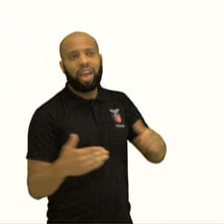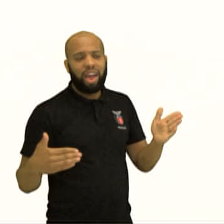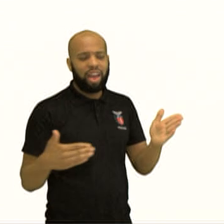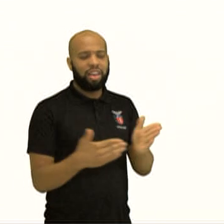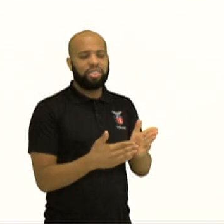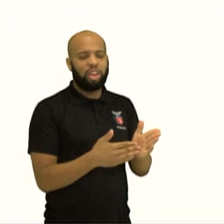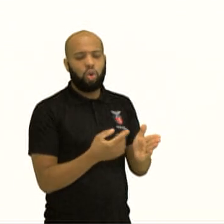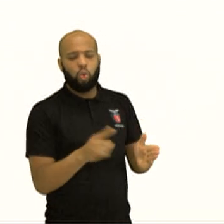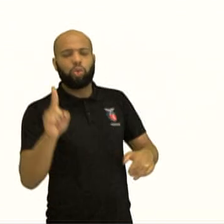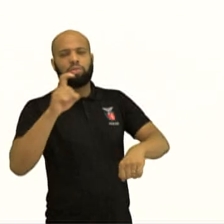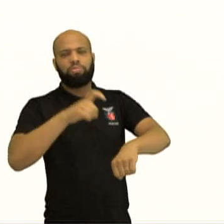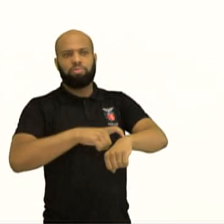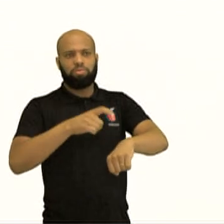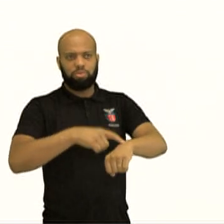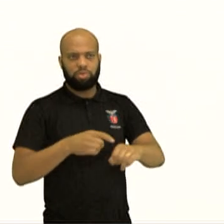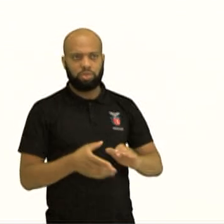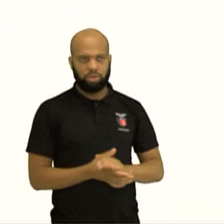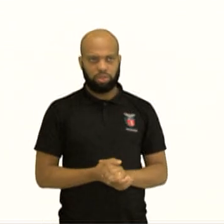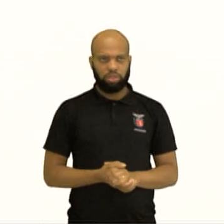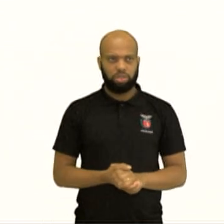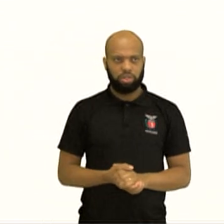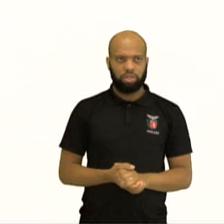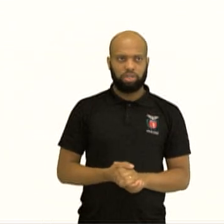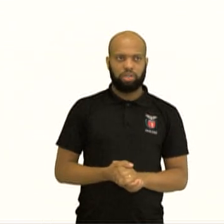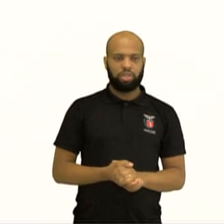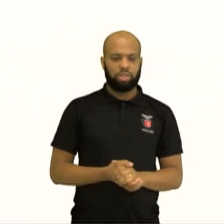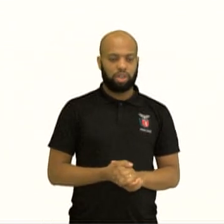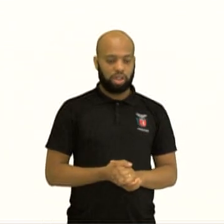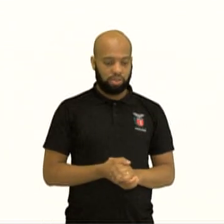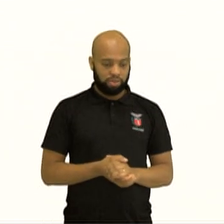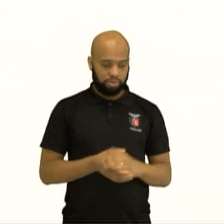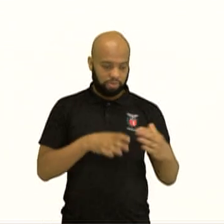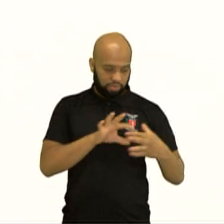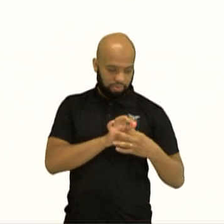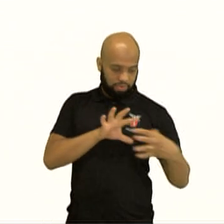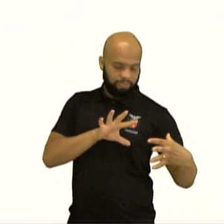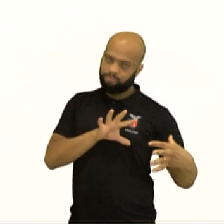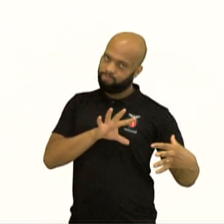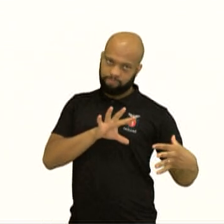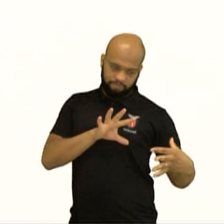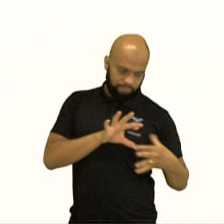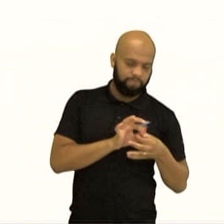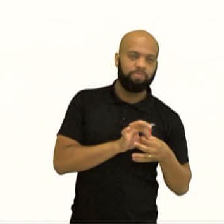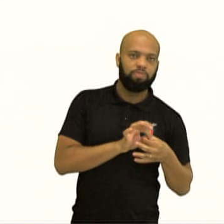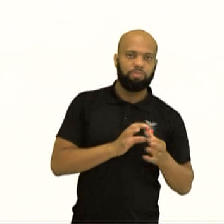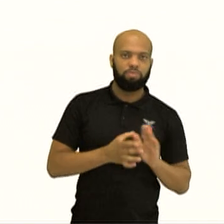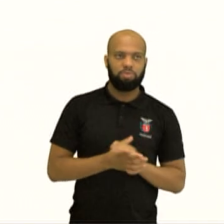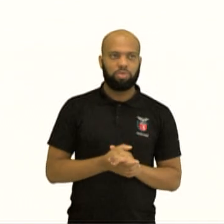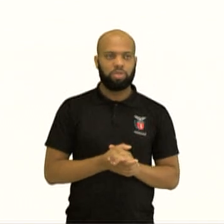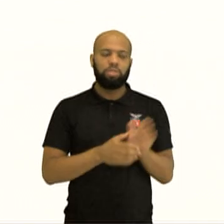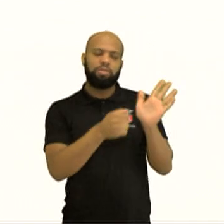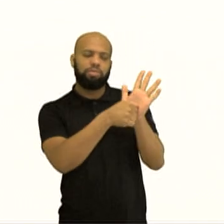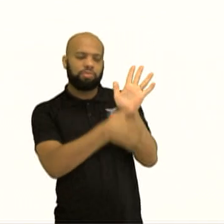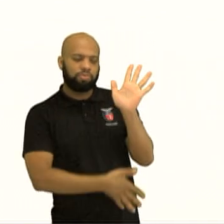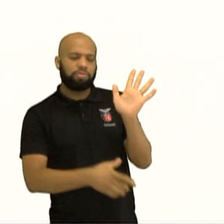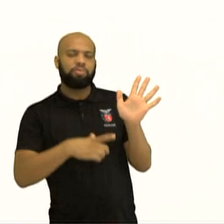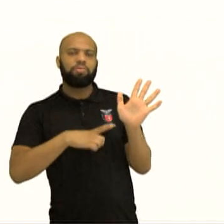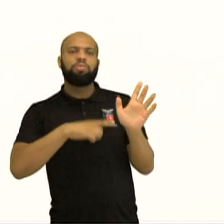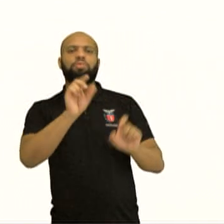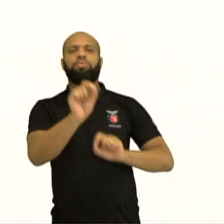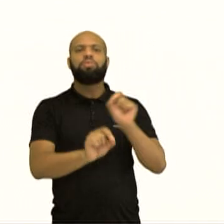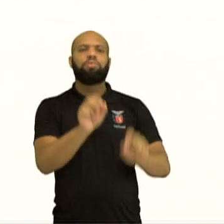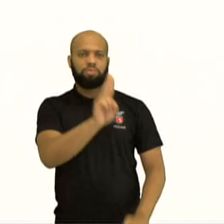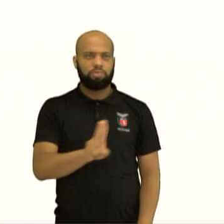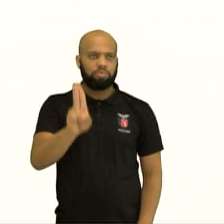hora. Sem que se desfizesse nosso laço. Nosso laço. Quais as figuras que estão sendo empregadas